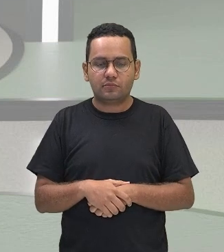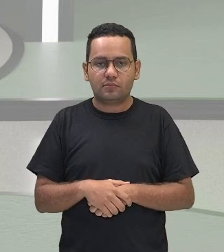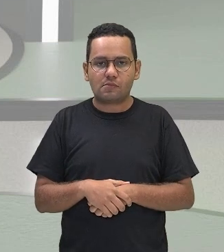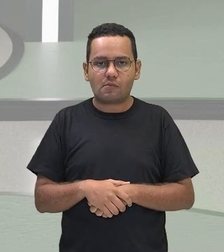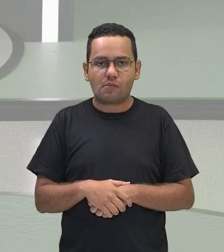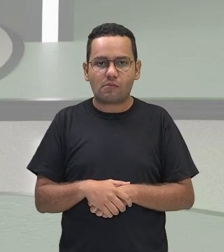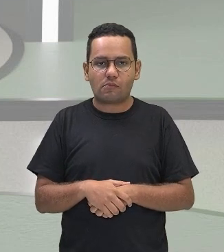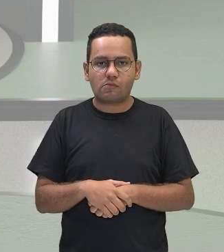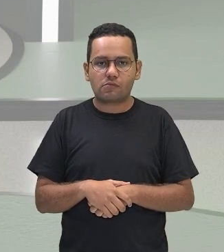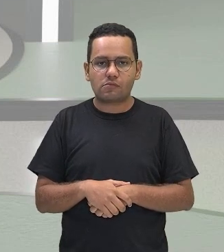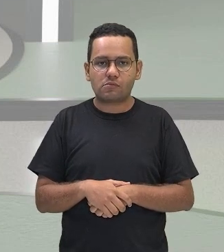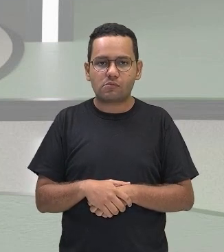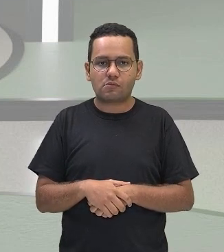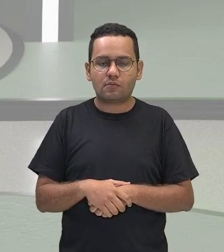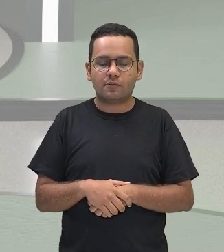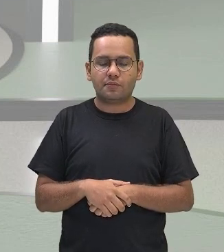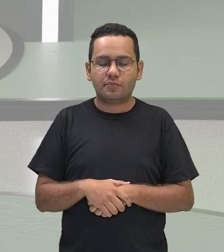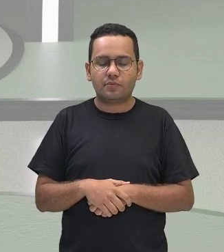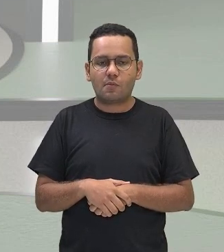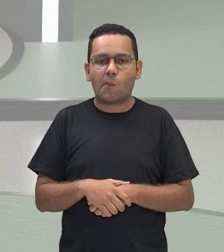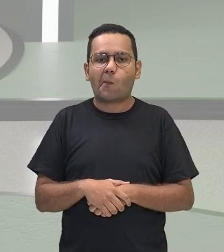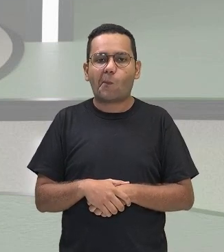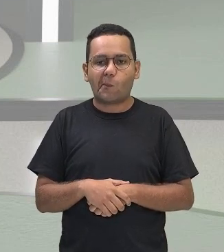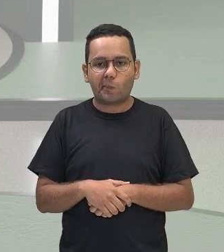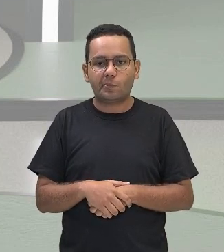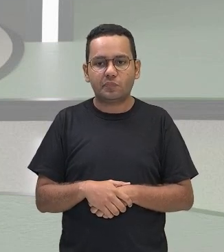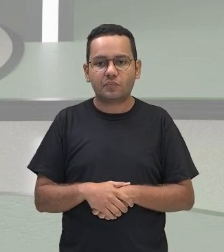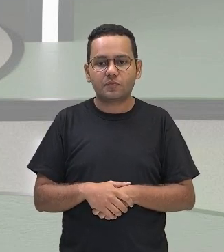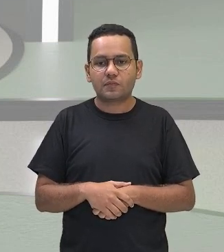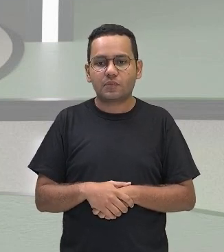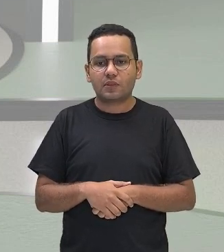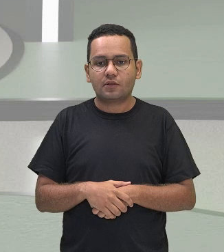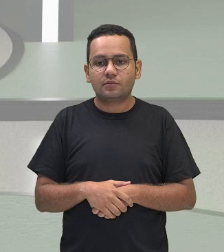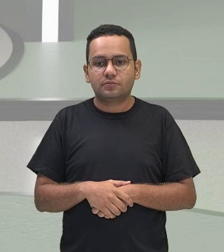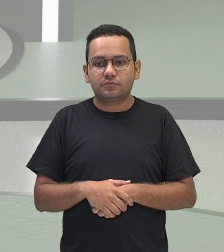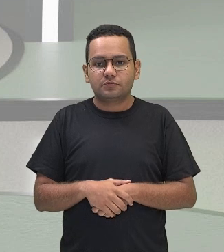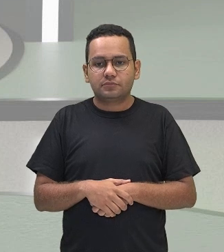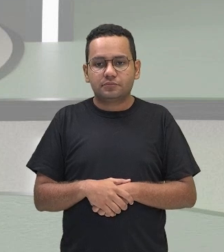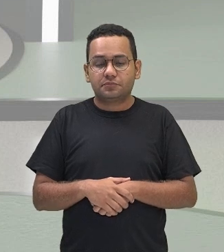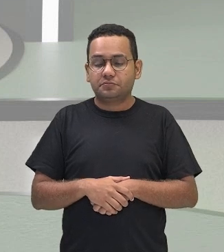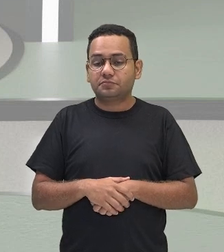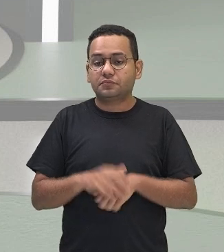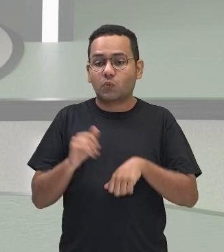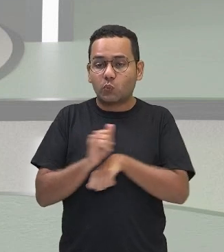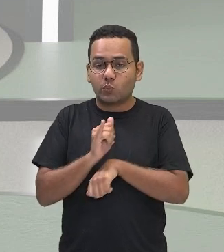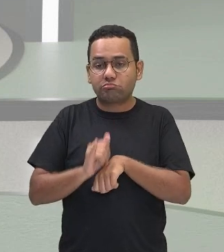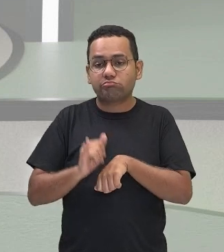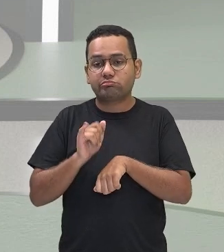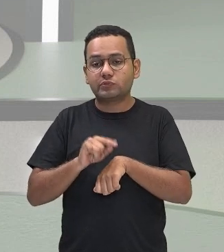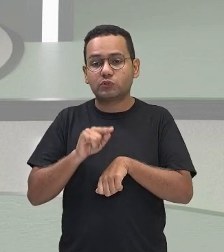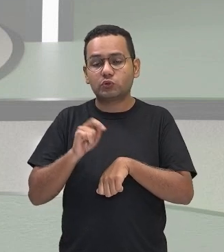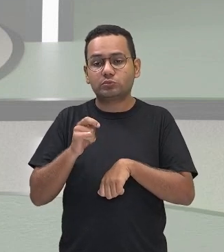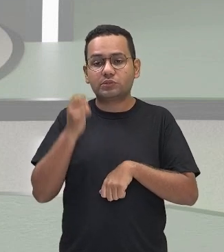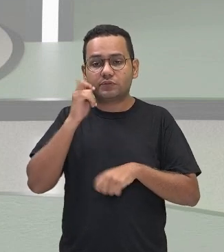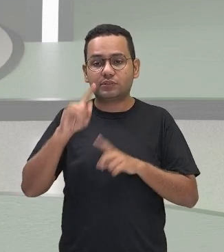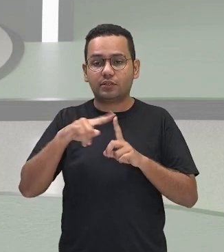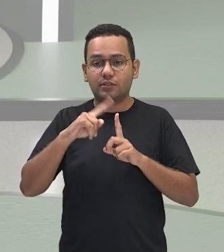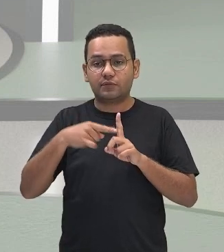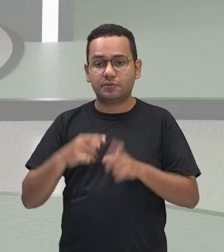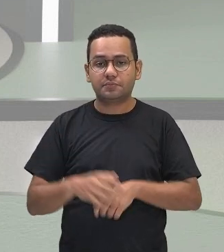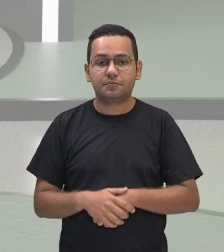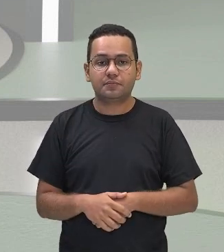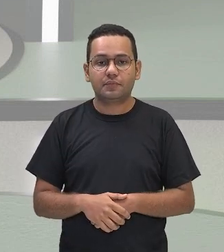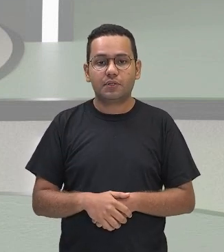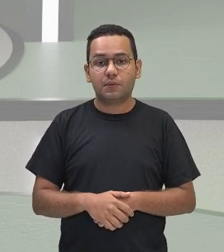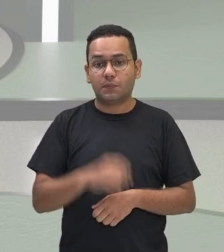contraceptivos. Aqueles ali que serão empregados, por exemplo, quando a mulher já começou a